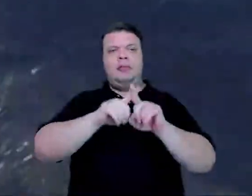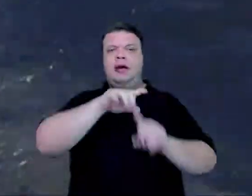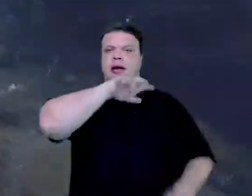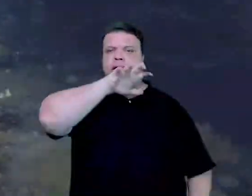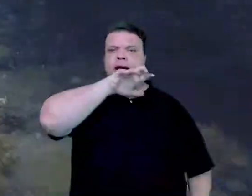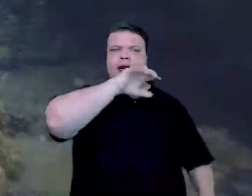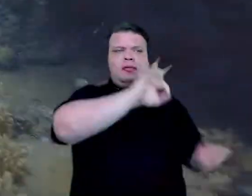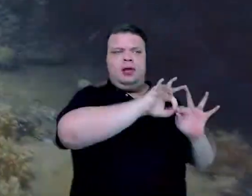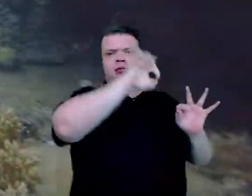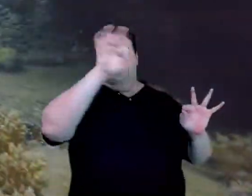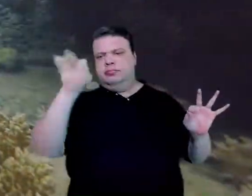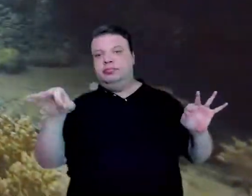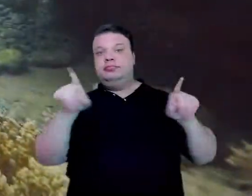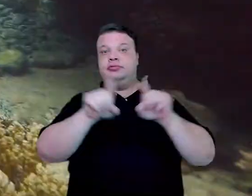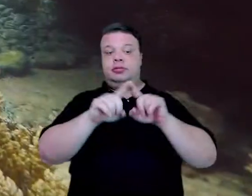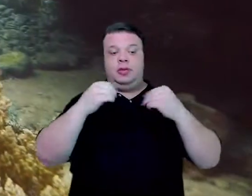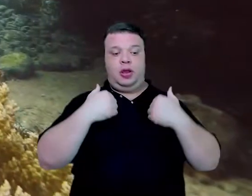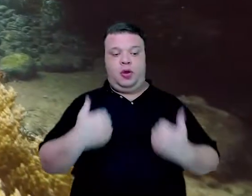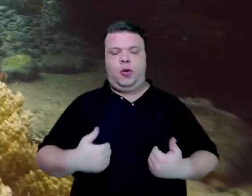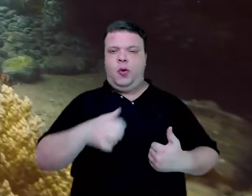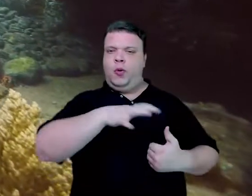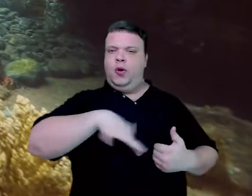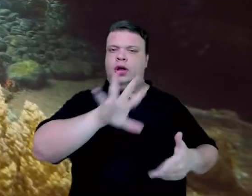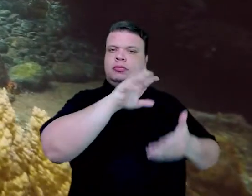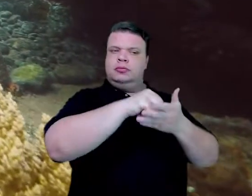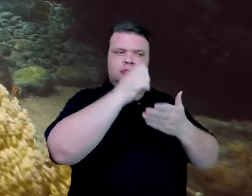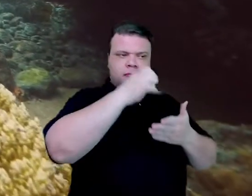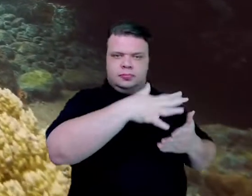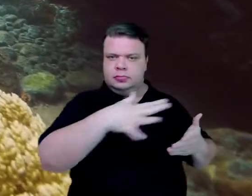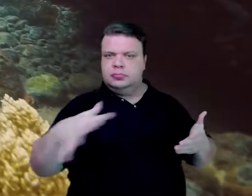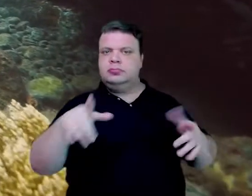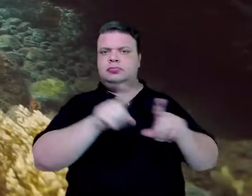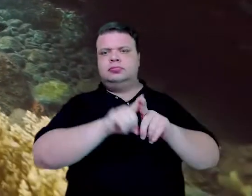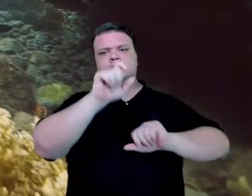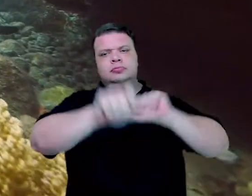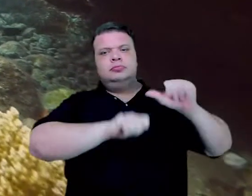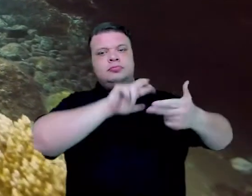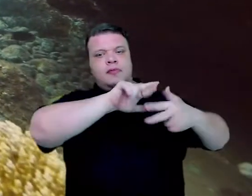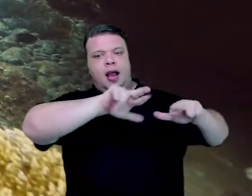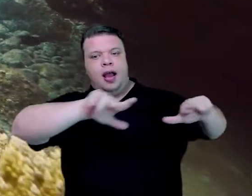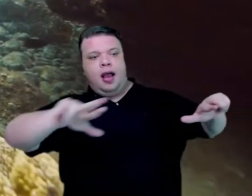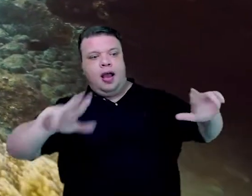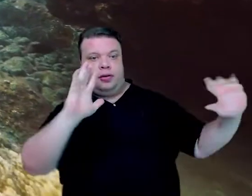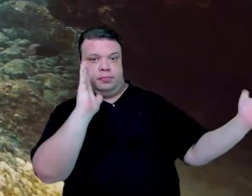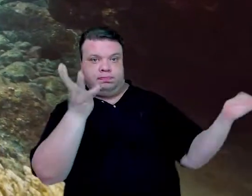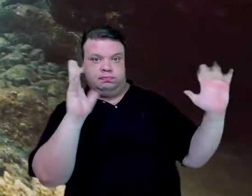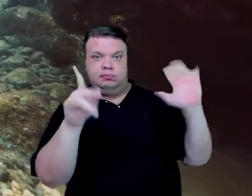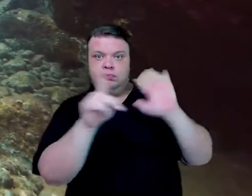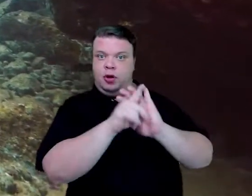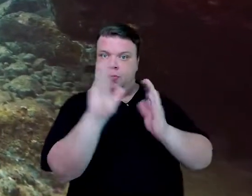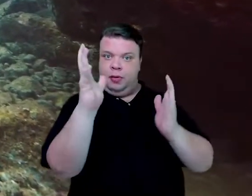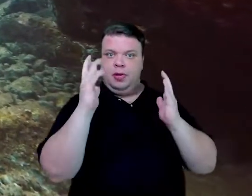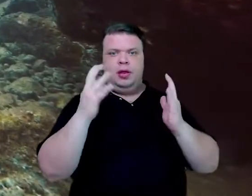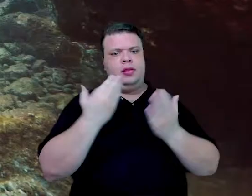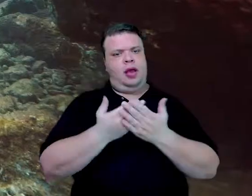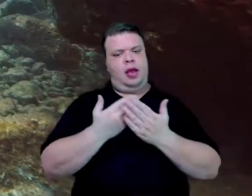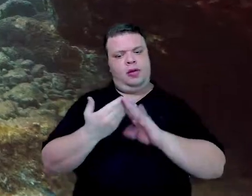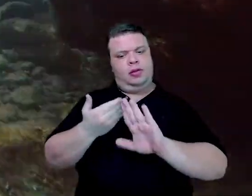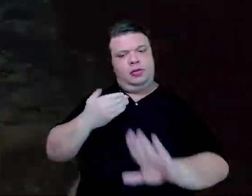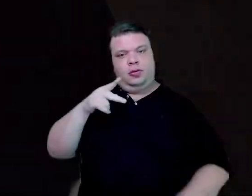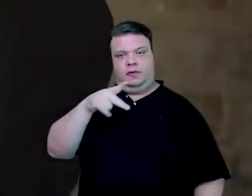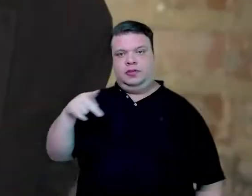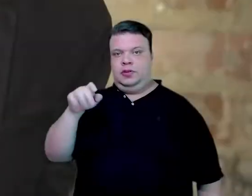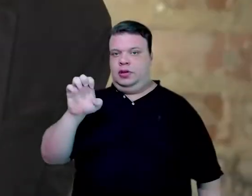migrações de animais, aos comportamentos dos organismos marinhos, além de várias outras modificações ambientais. Na